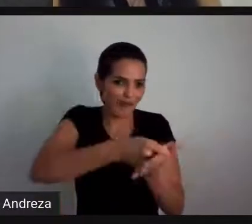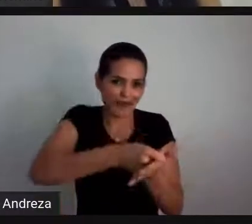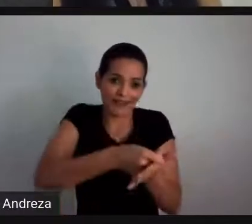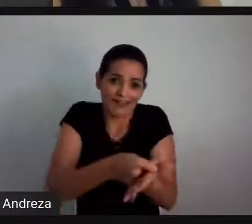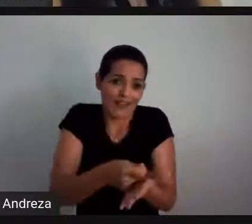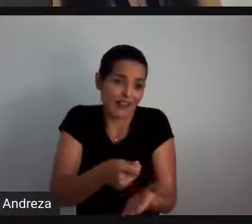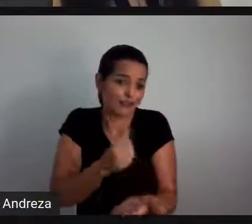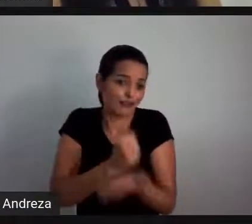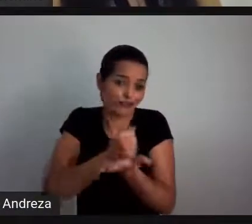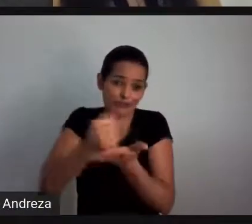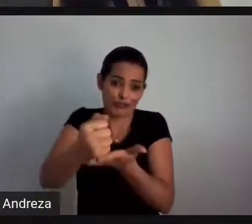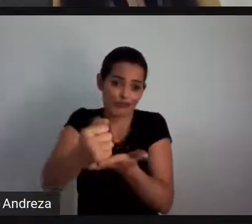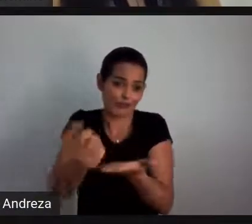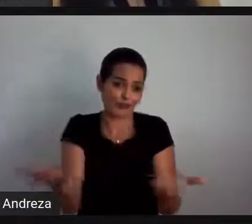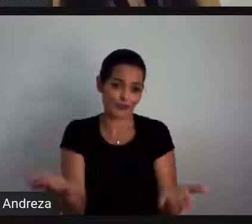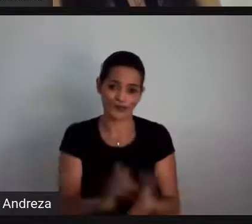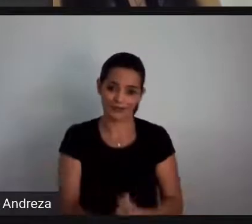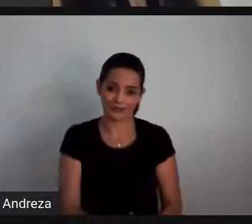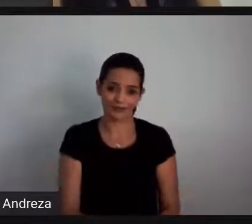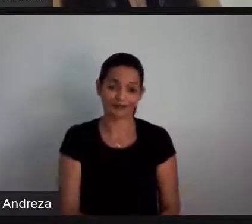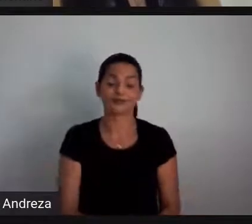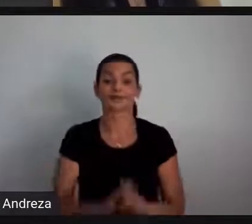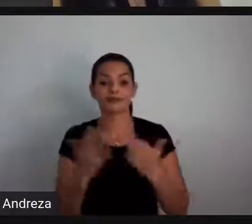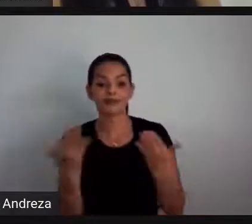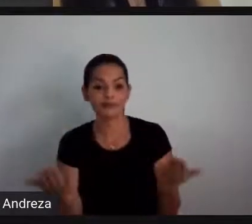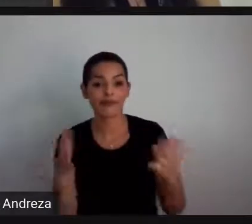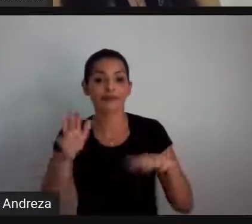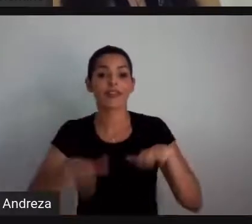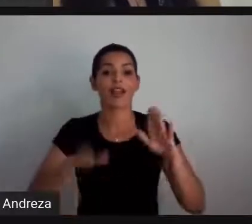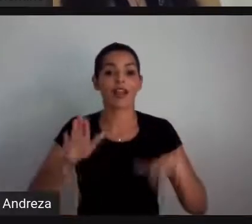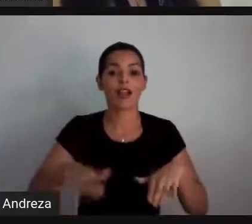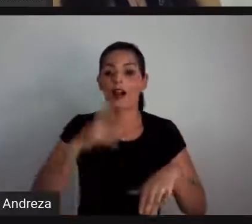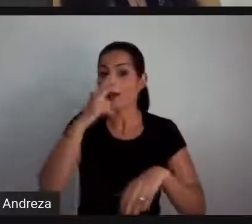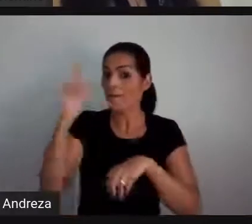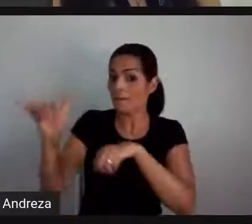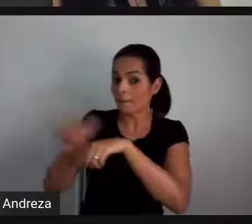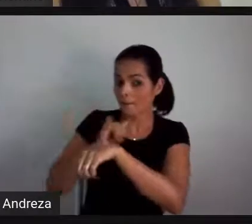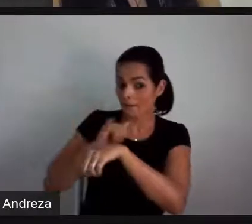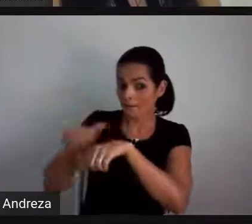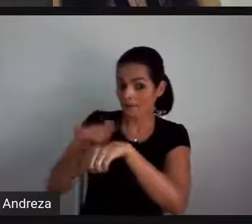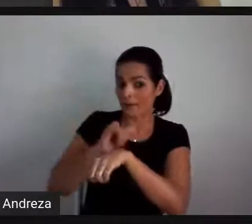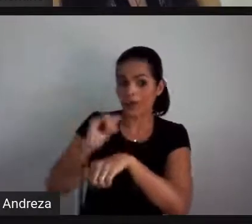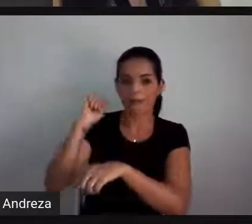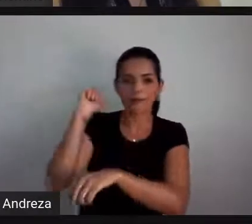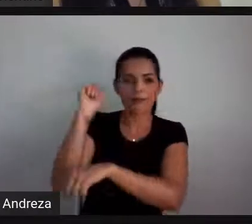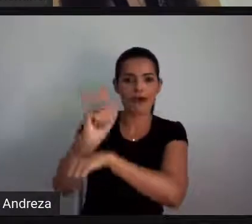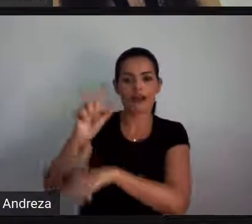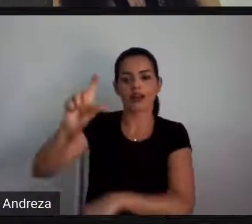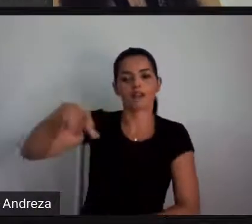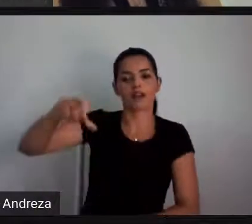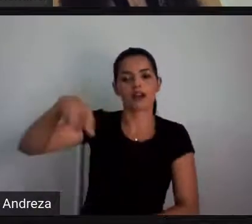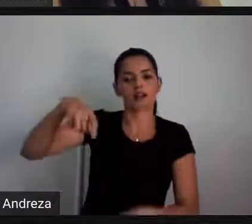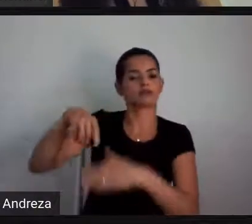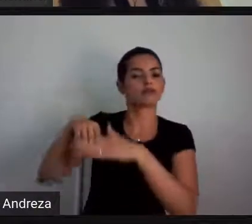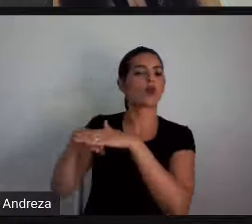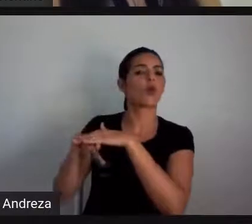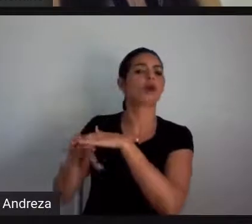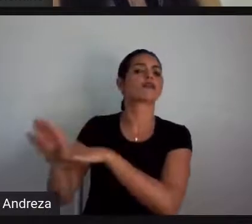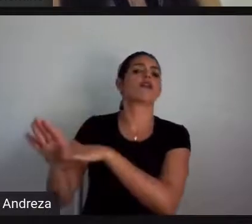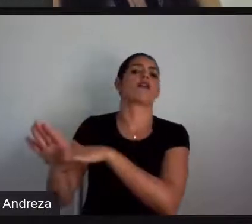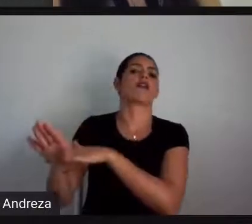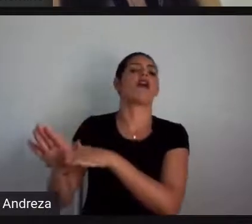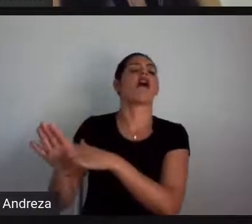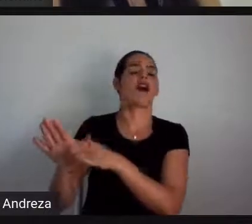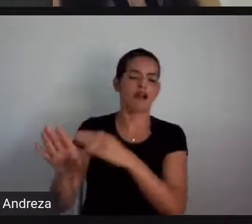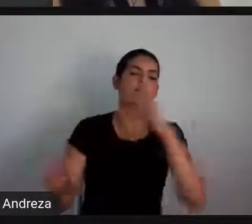Então, a gente distancia. Então, muitas vezes, uma boa estratégia é parar de usar o cartão de crédito mesmo, para a gente aprender a